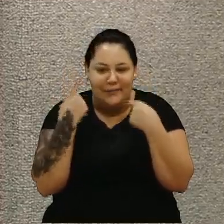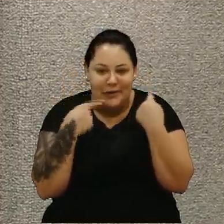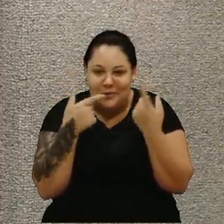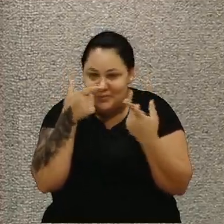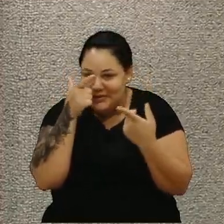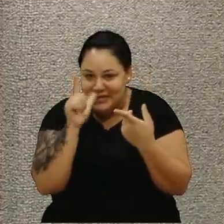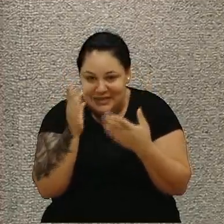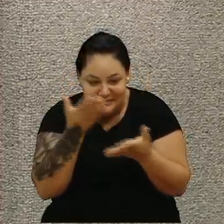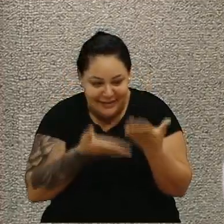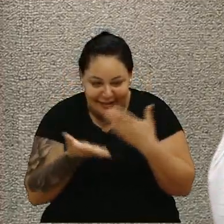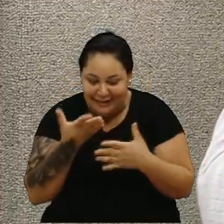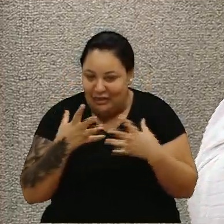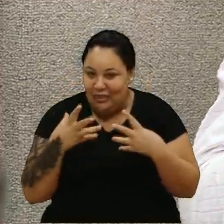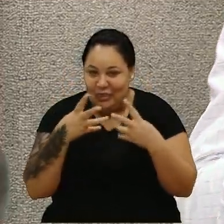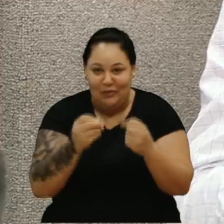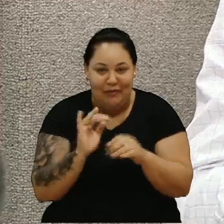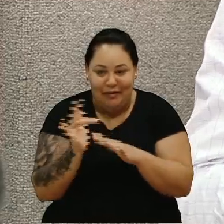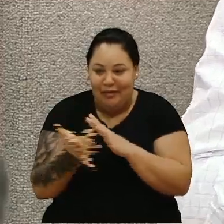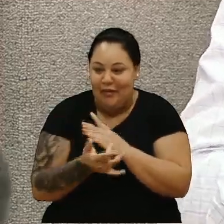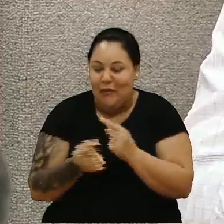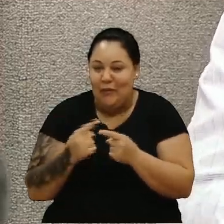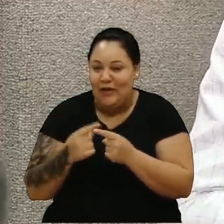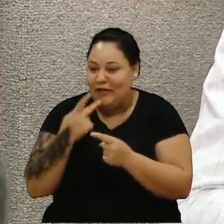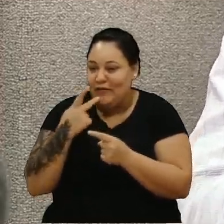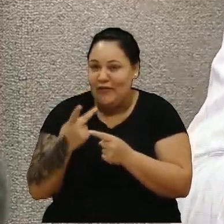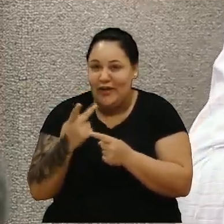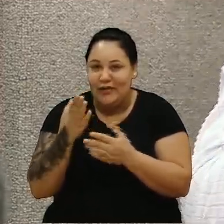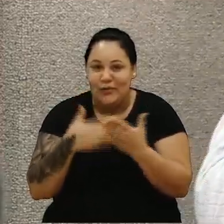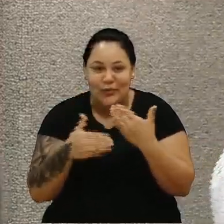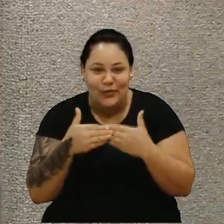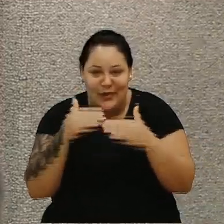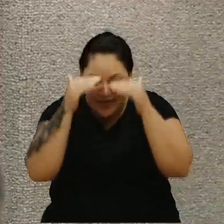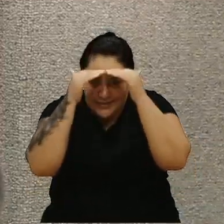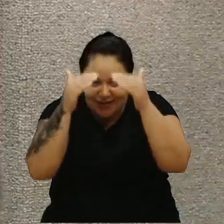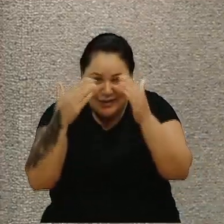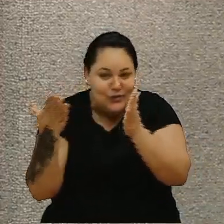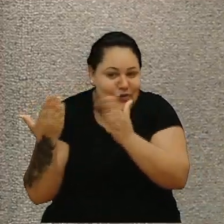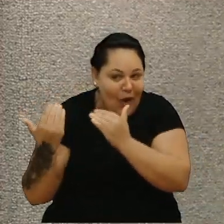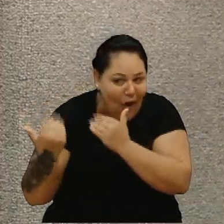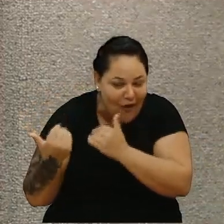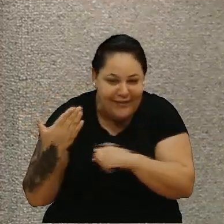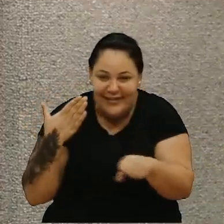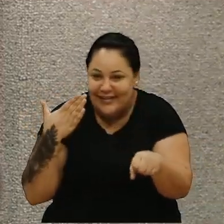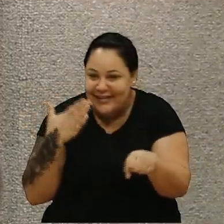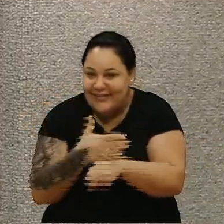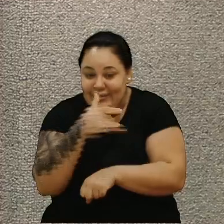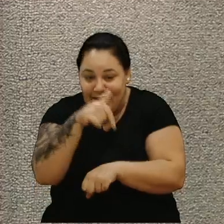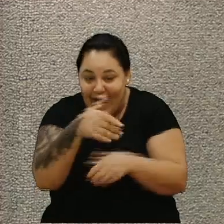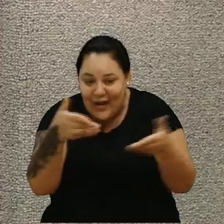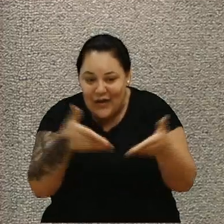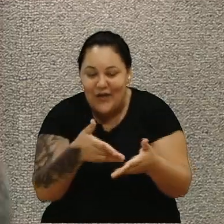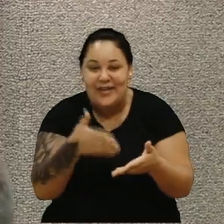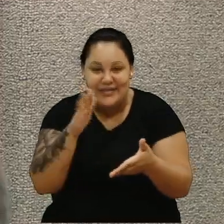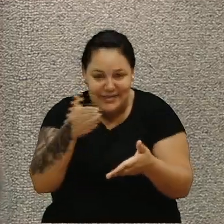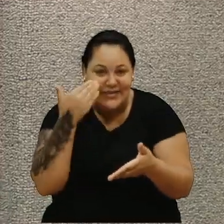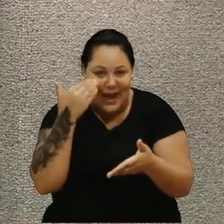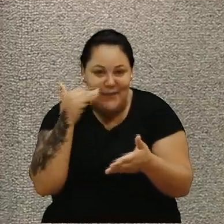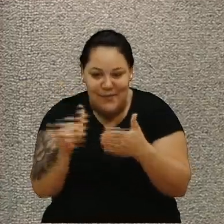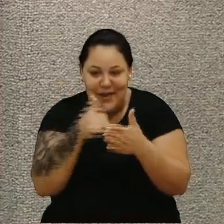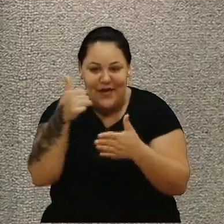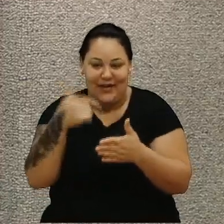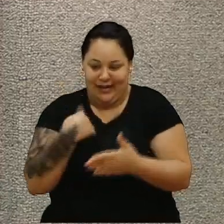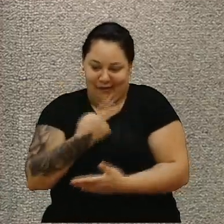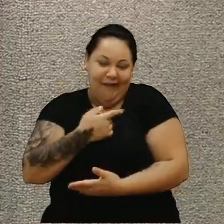né? Eu falo com todo respeito à gurizada que entrou para a Câmara, que domina isso de um jeito que a gente não